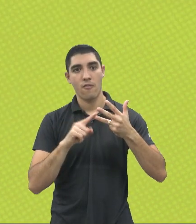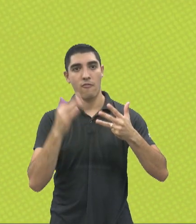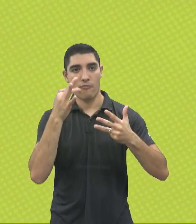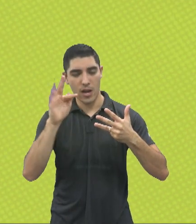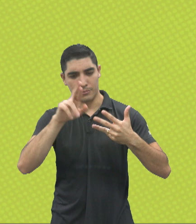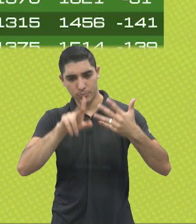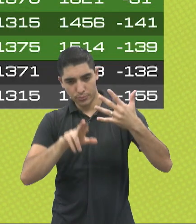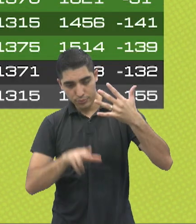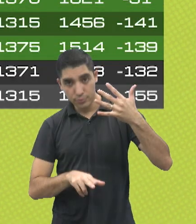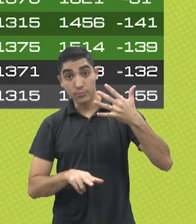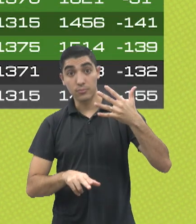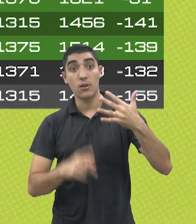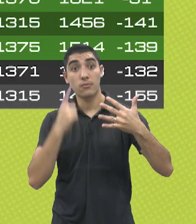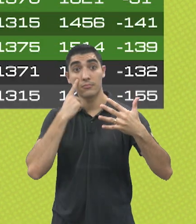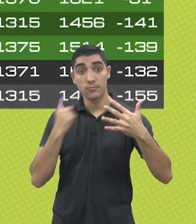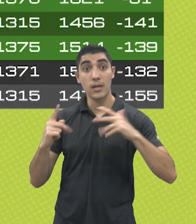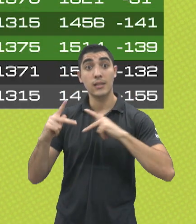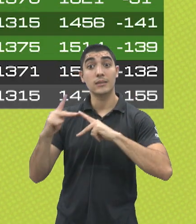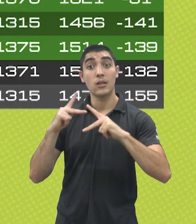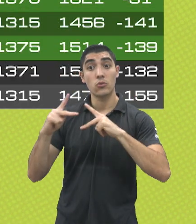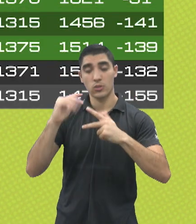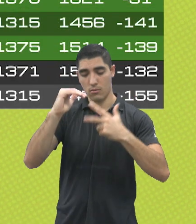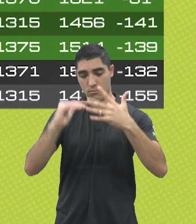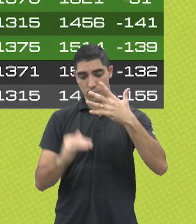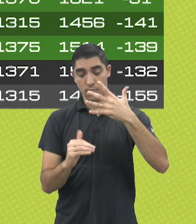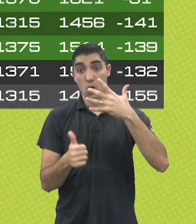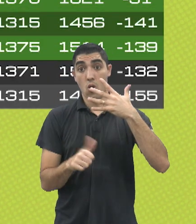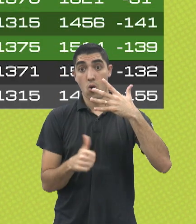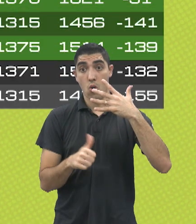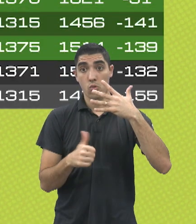tabela, Piteco, pra gente ver o São José agora 11º colocado,